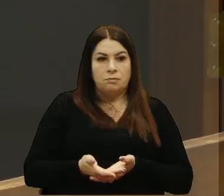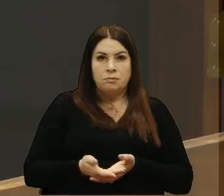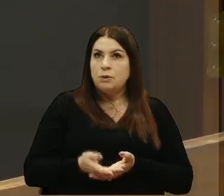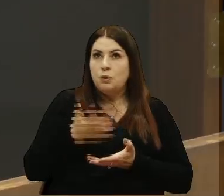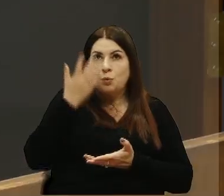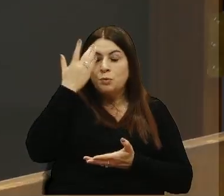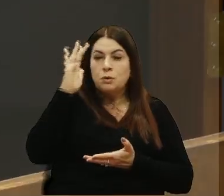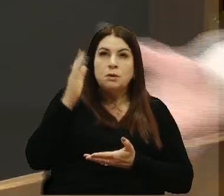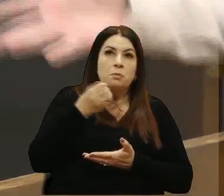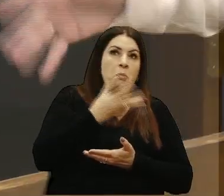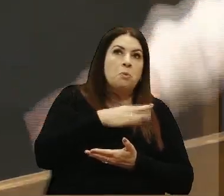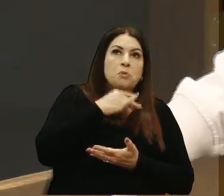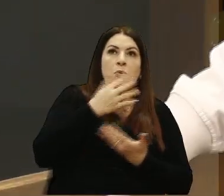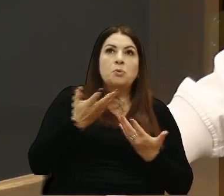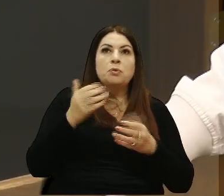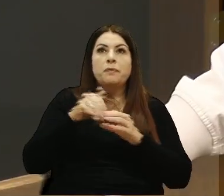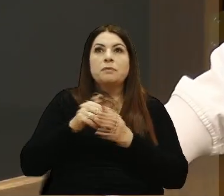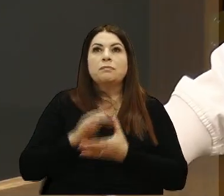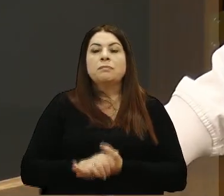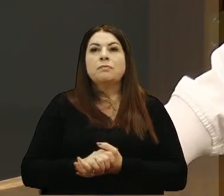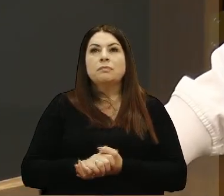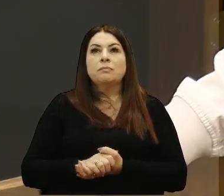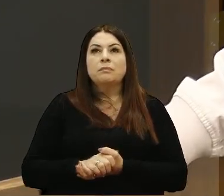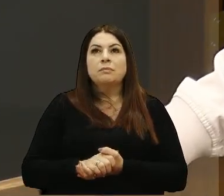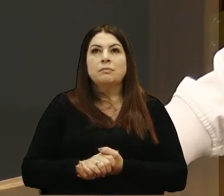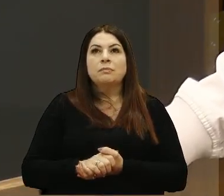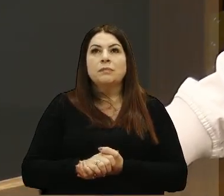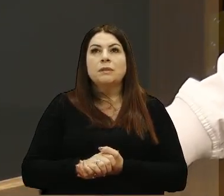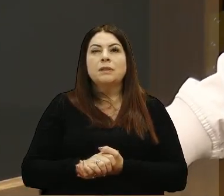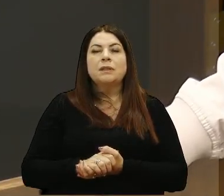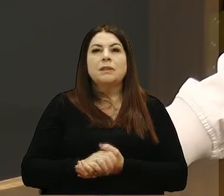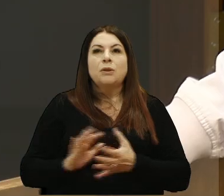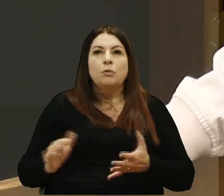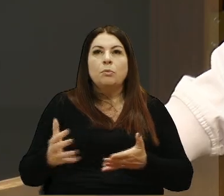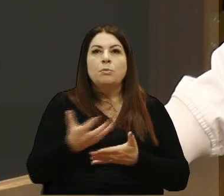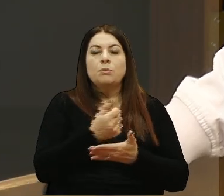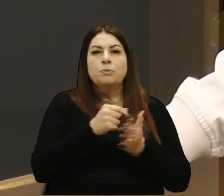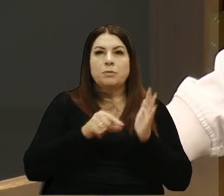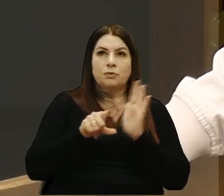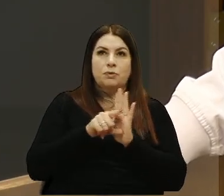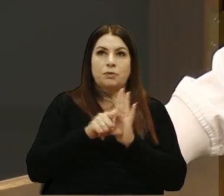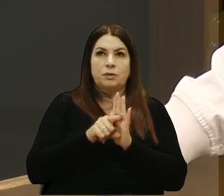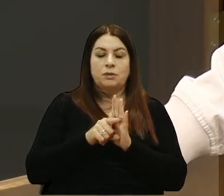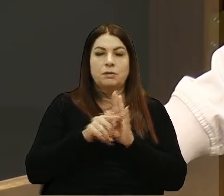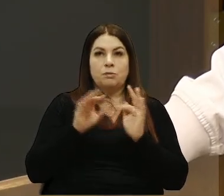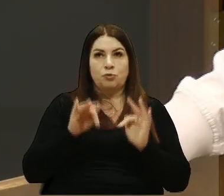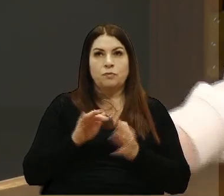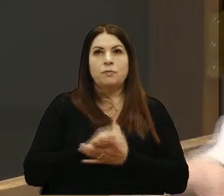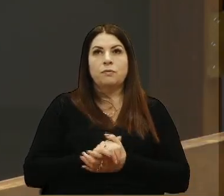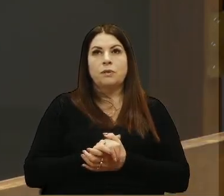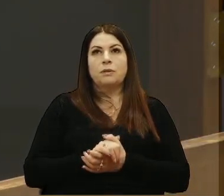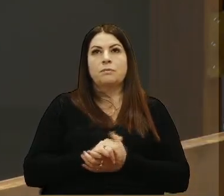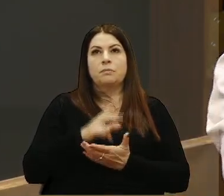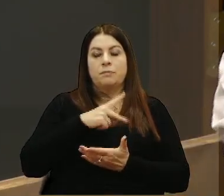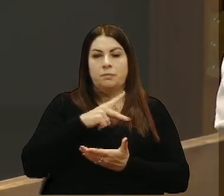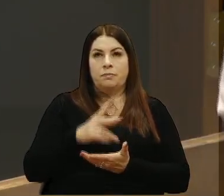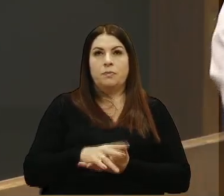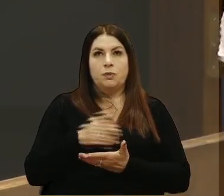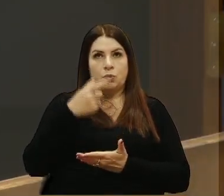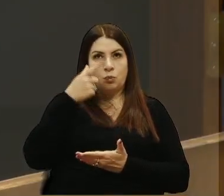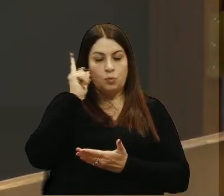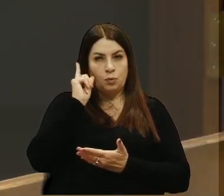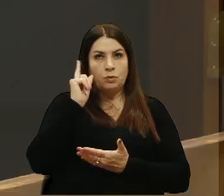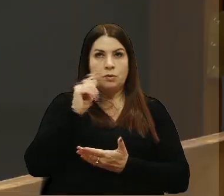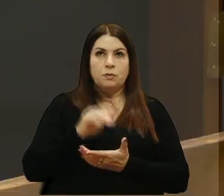não sei nem se é bom ou se é ruim quando eu vou votar. Então, a gente tem que compilar a legislação. E, por fim, senhor presidente, ontem